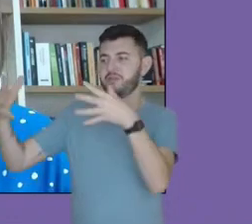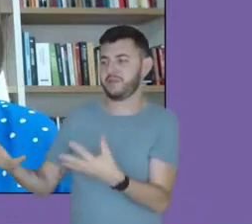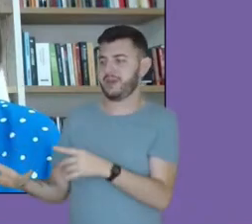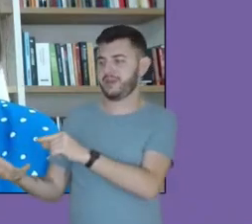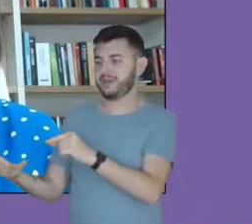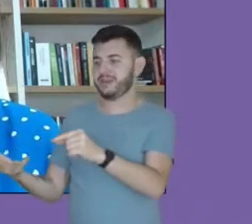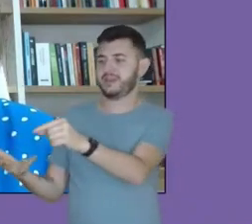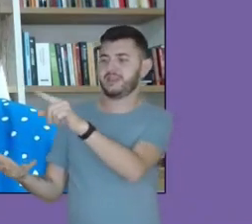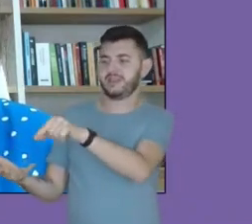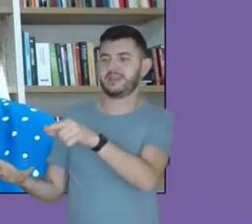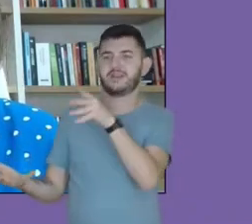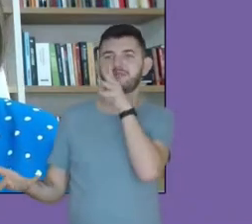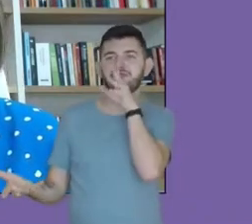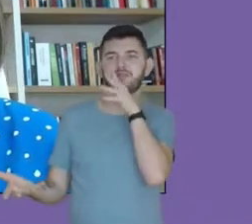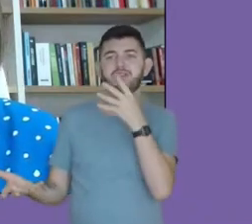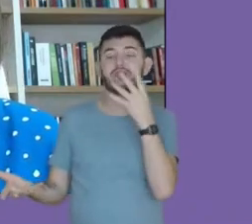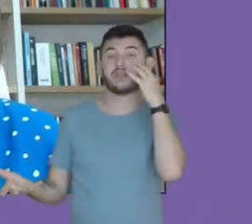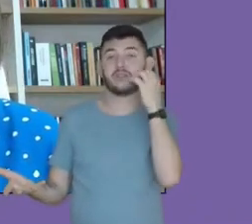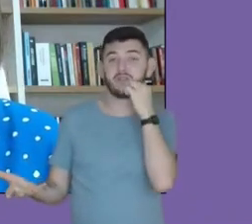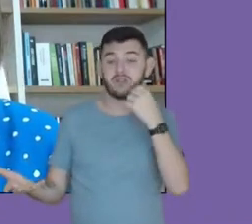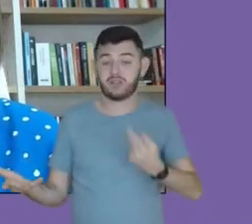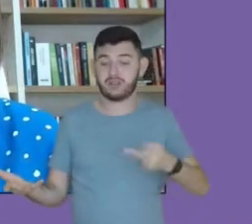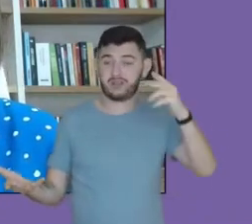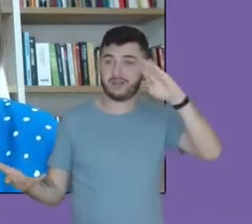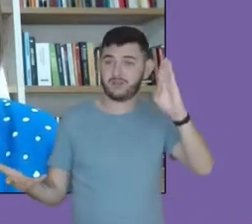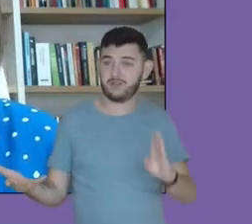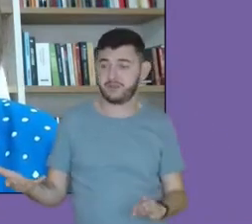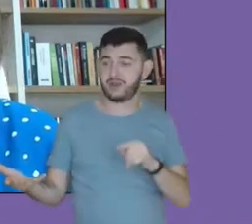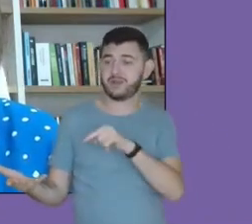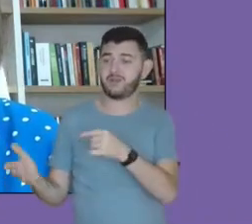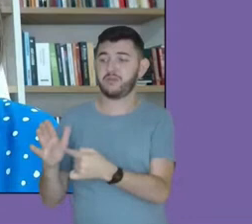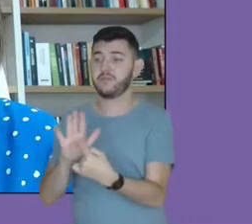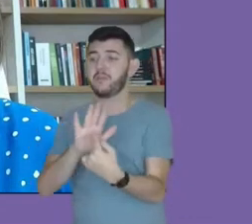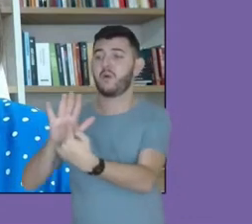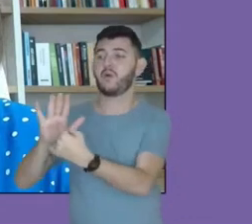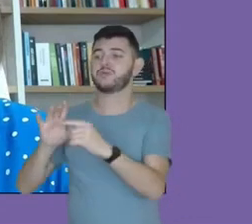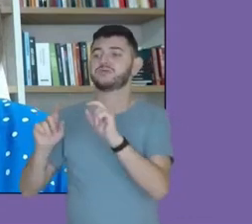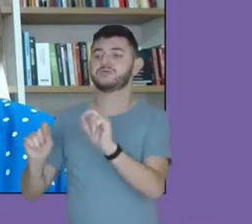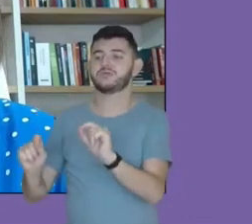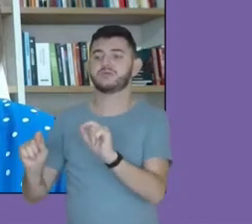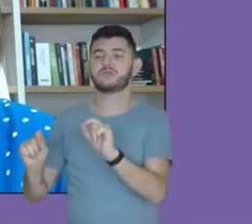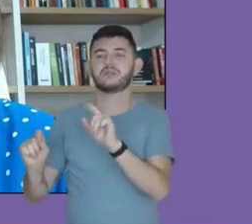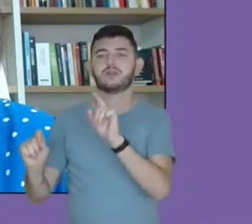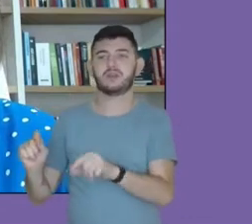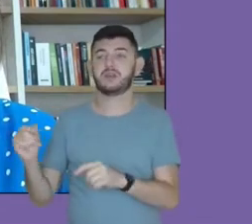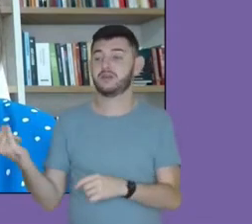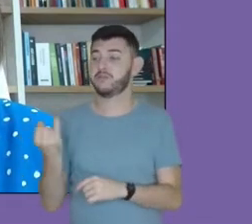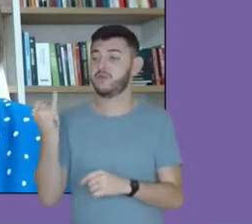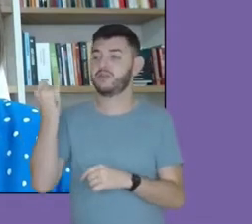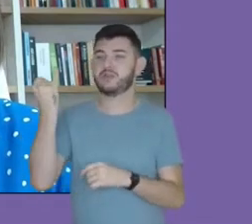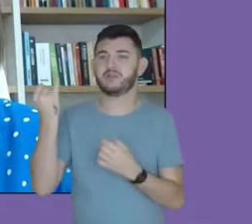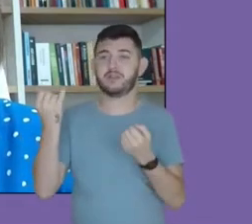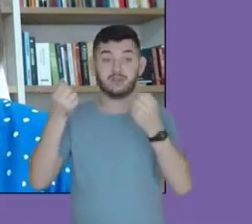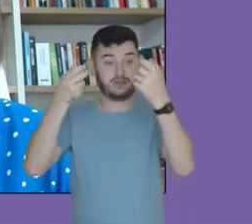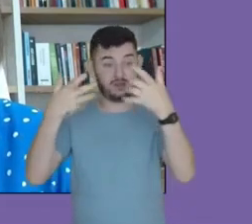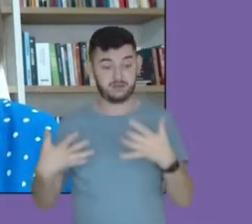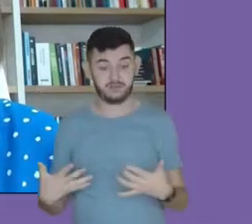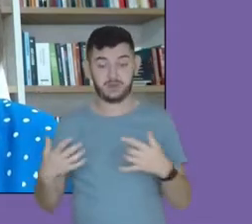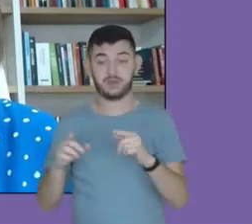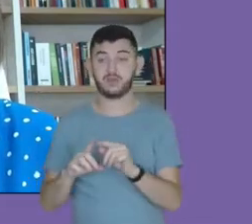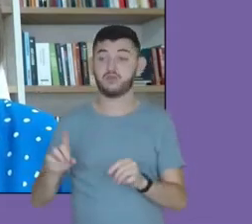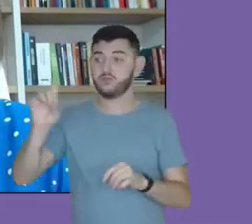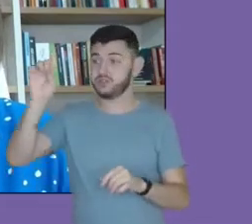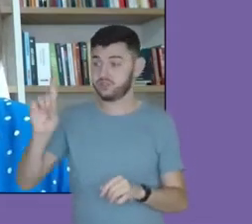que são reconhecidos pelo Brasil, para mostrar a importância. Ela trata dos direitos civis, trata dos